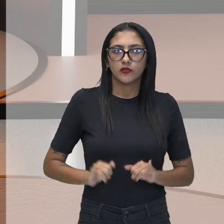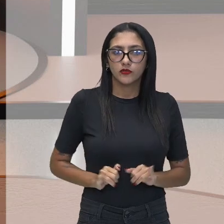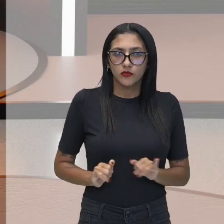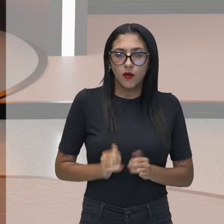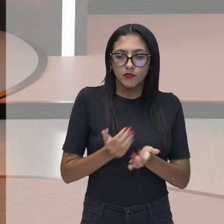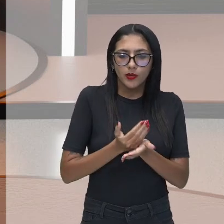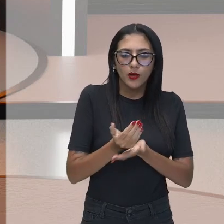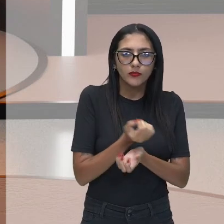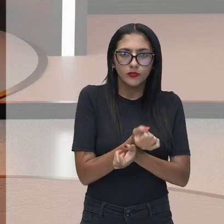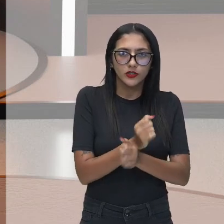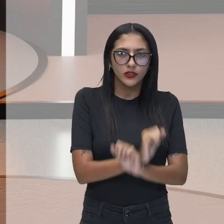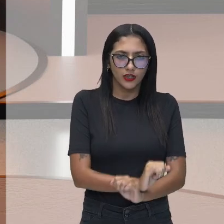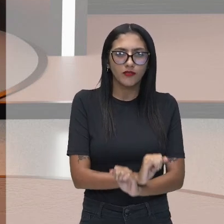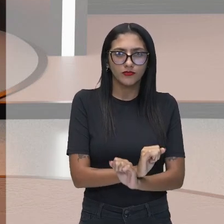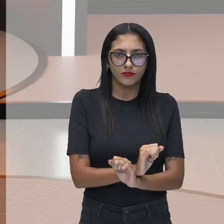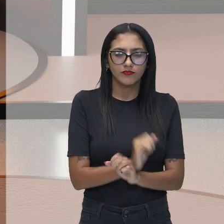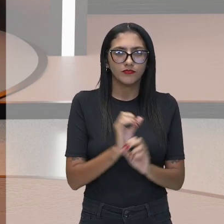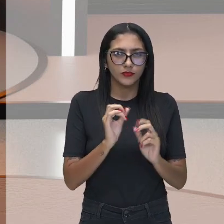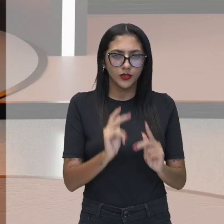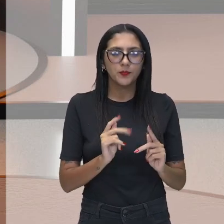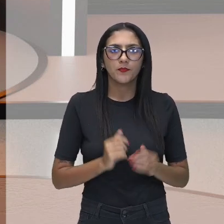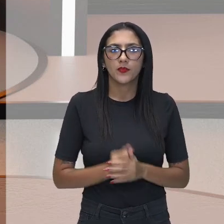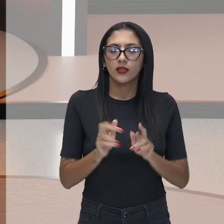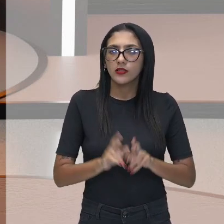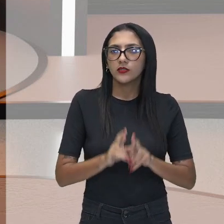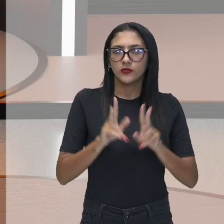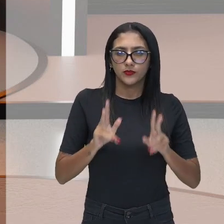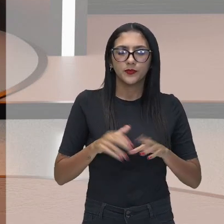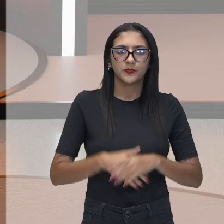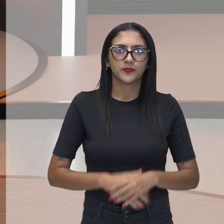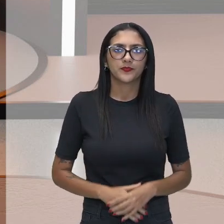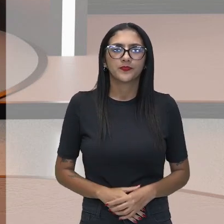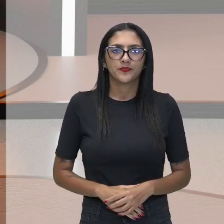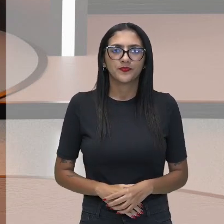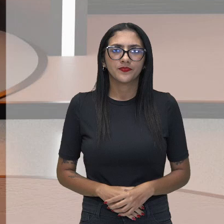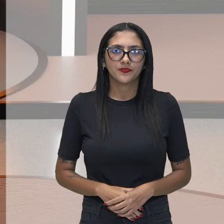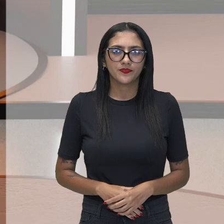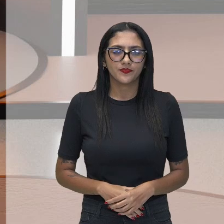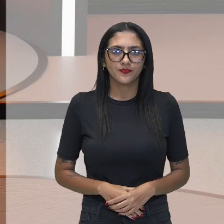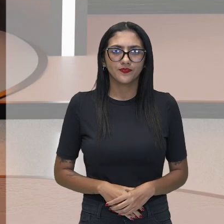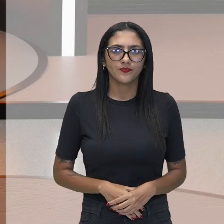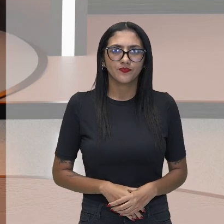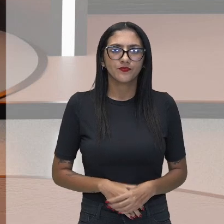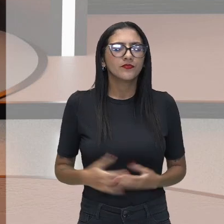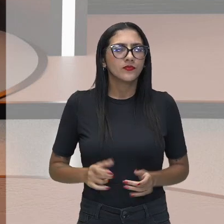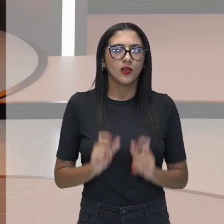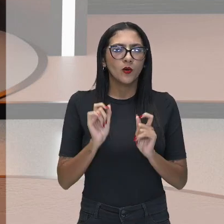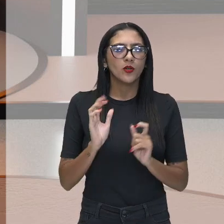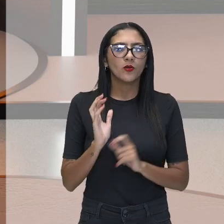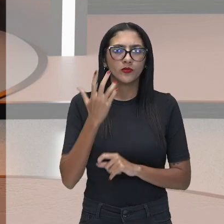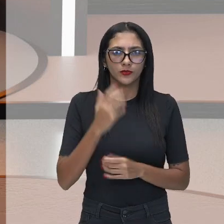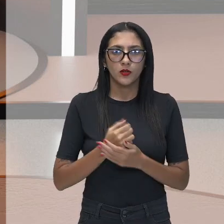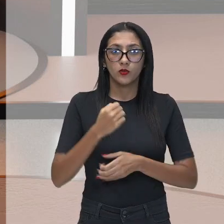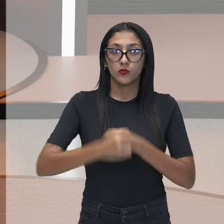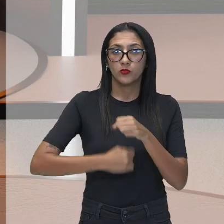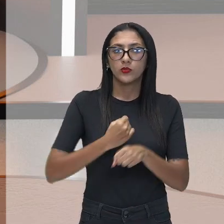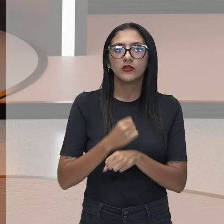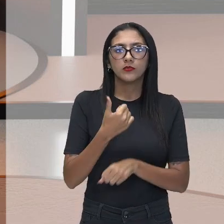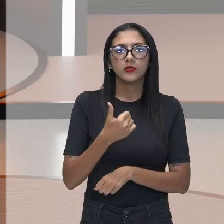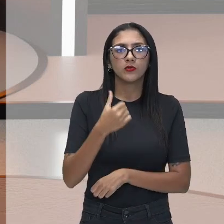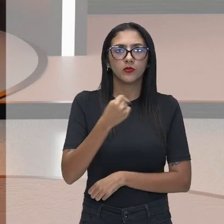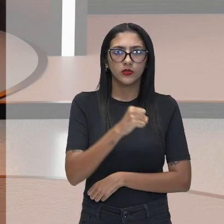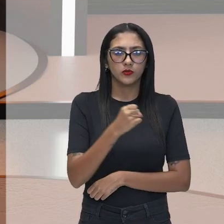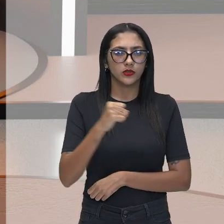combinar assim? Não vamos utilizar o termo escravos, mas escravizados. Então o que acontece? Em 1888, com